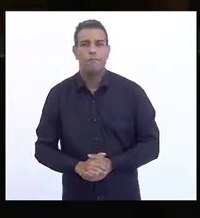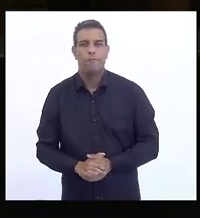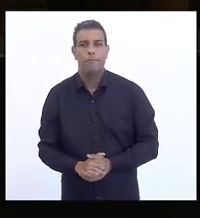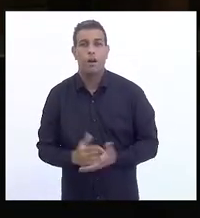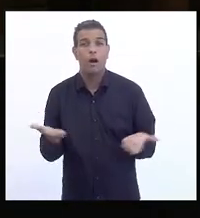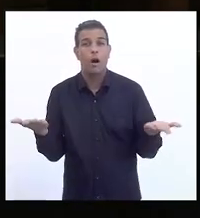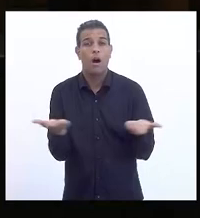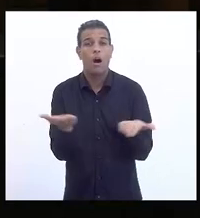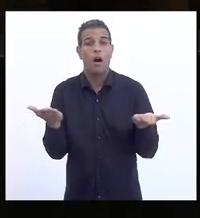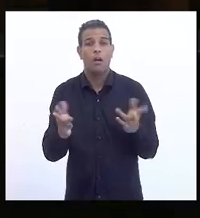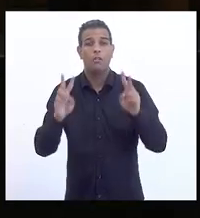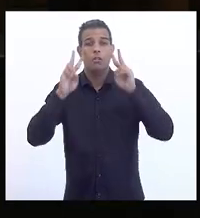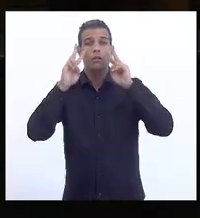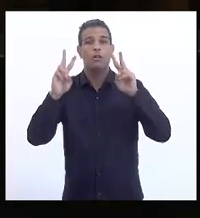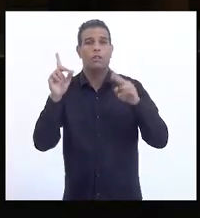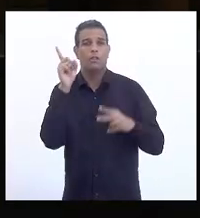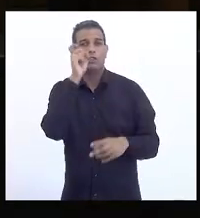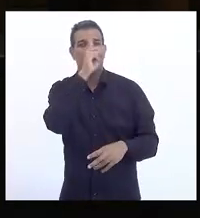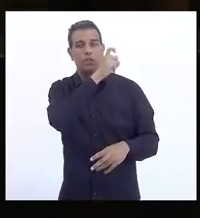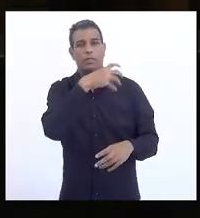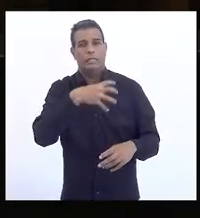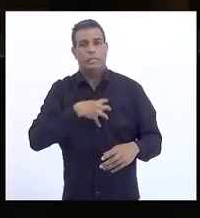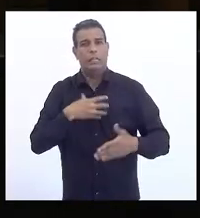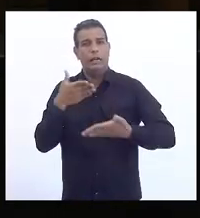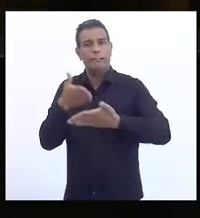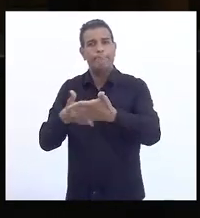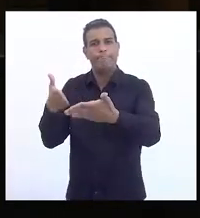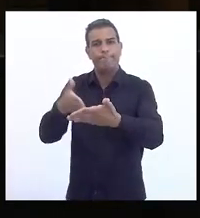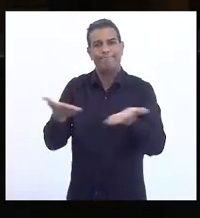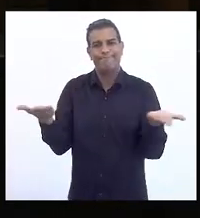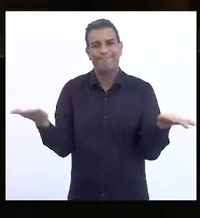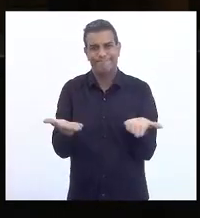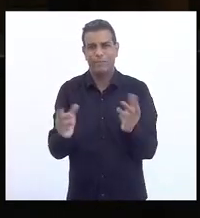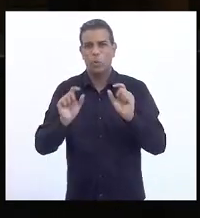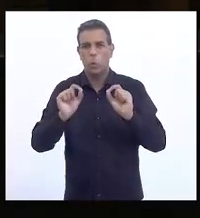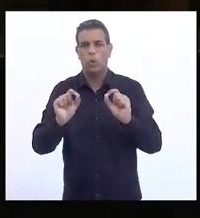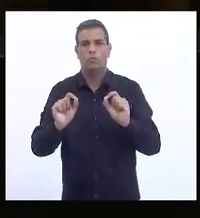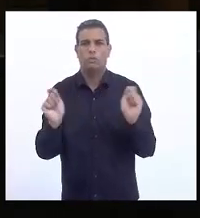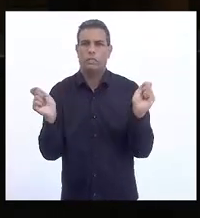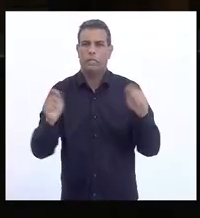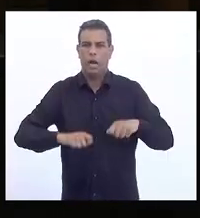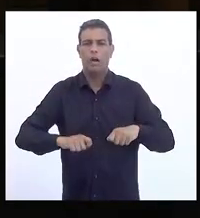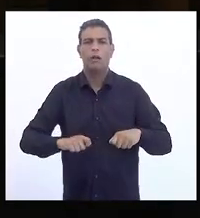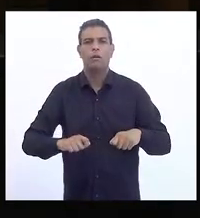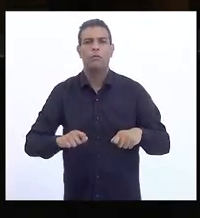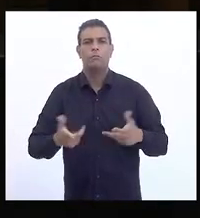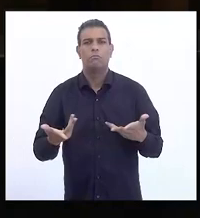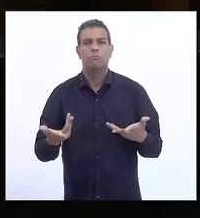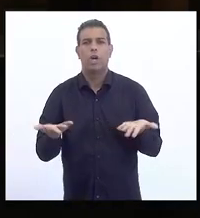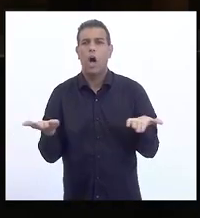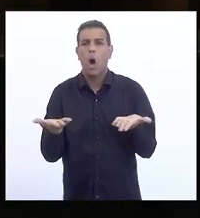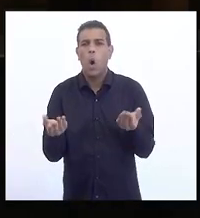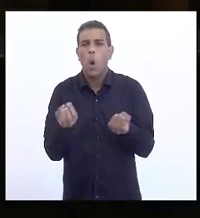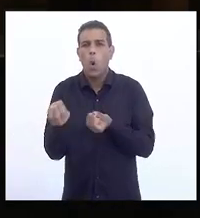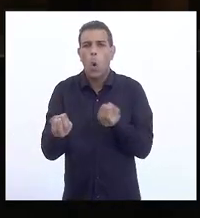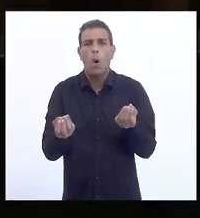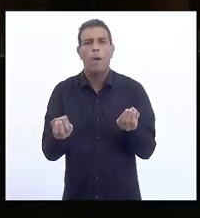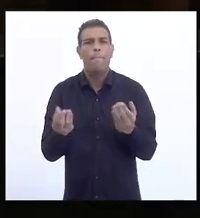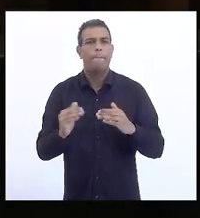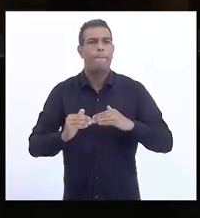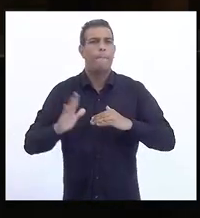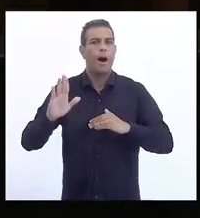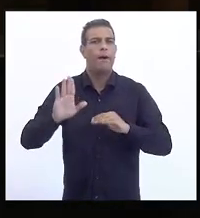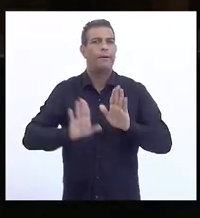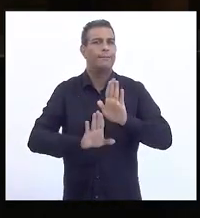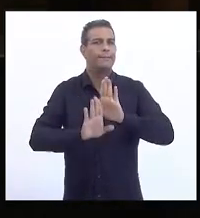Nós estamos vencendo as dificuldades. Este zero déficit que se dá pelo aumento